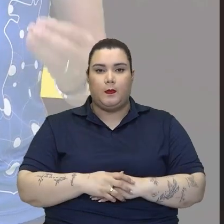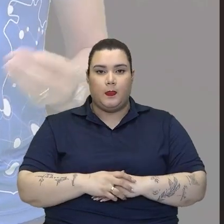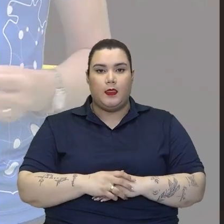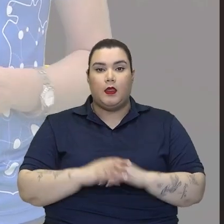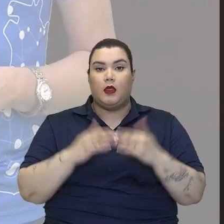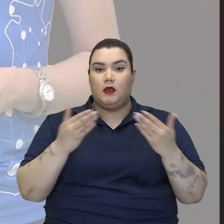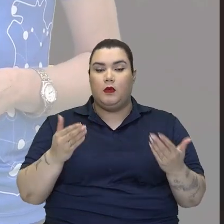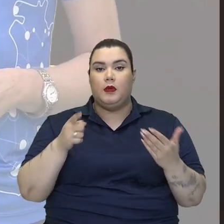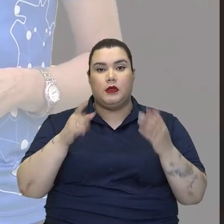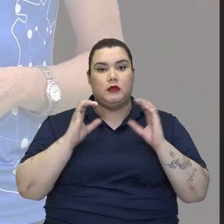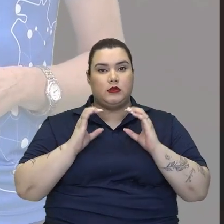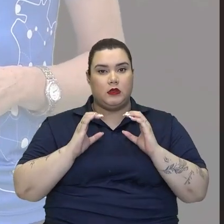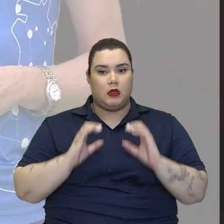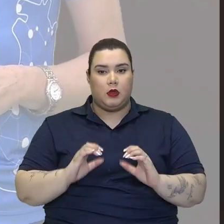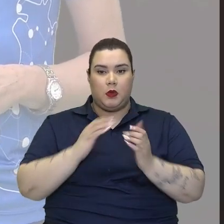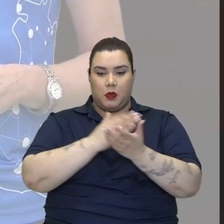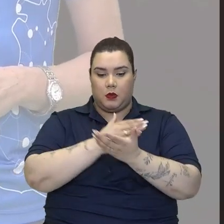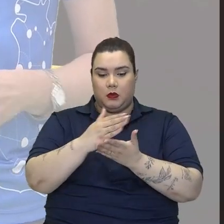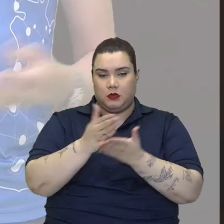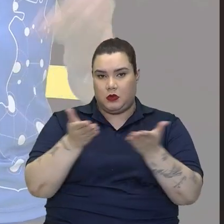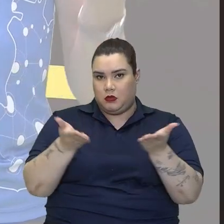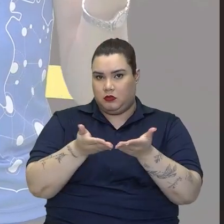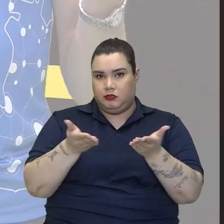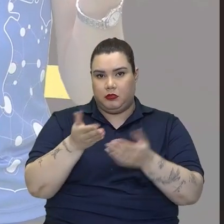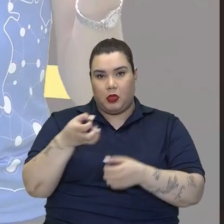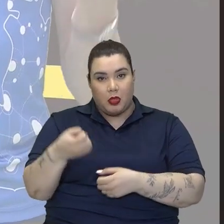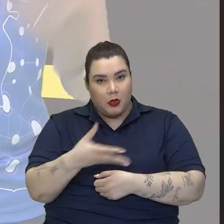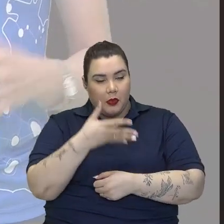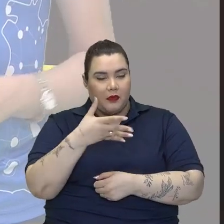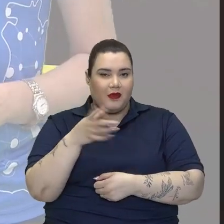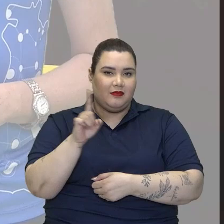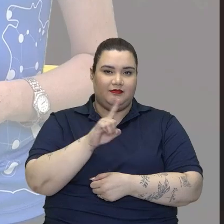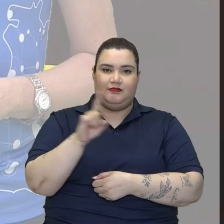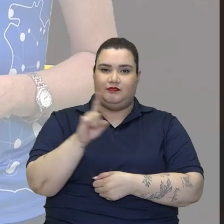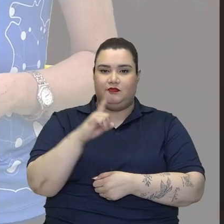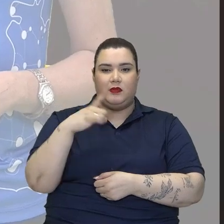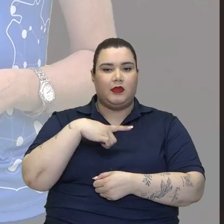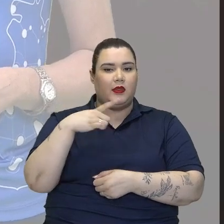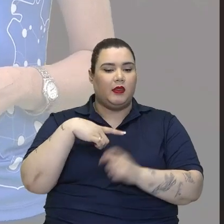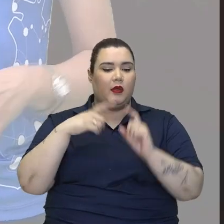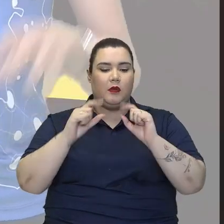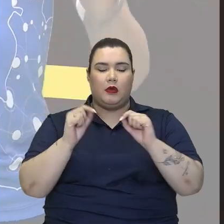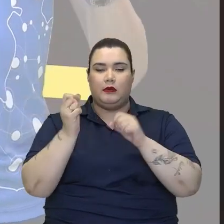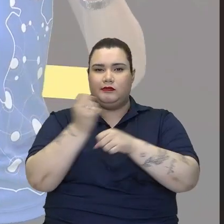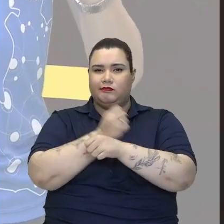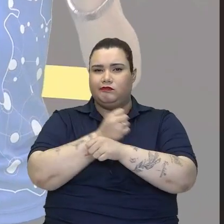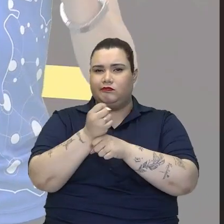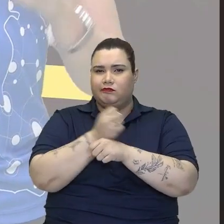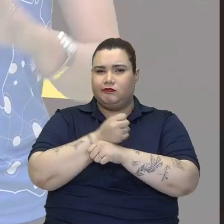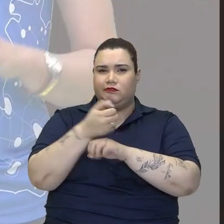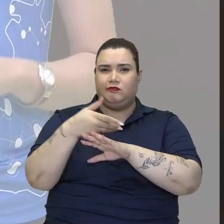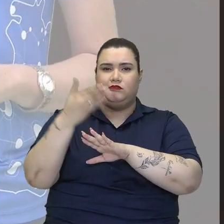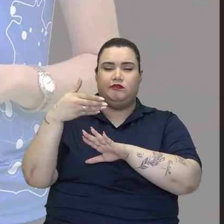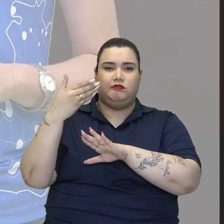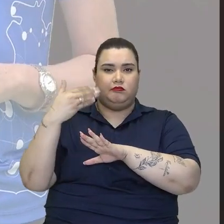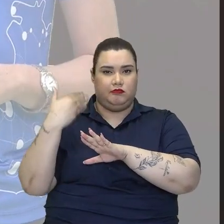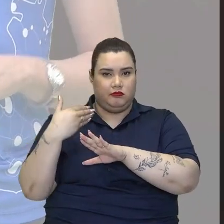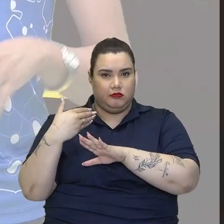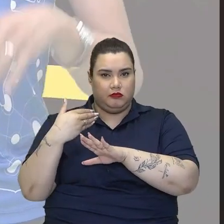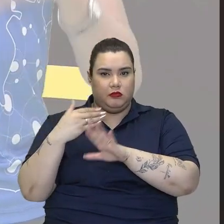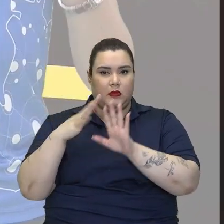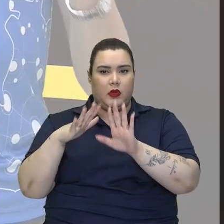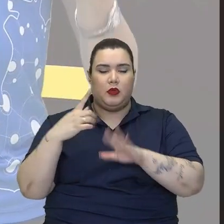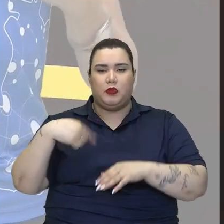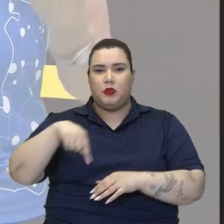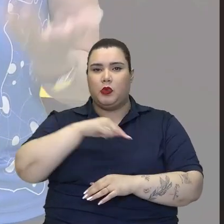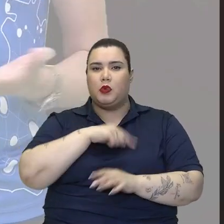ela não começou agora, ela não é nova, ela já vem de muito tempo atrás. Não é só